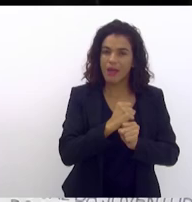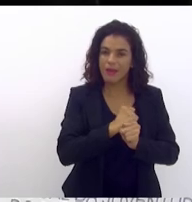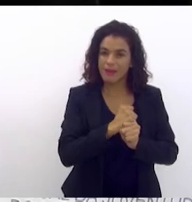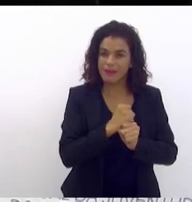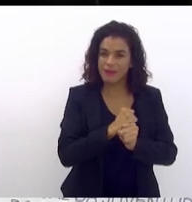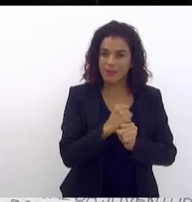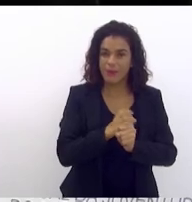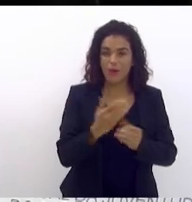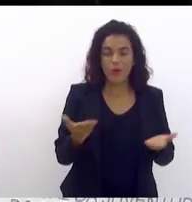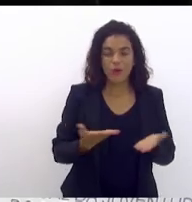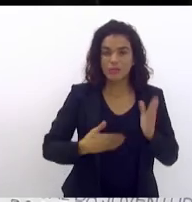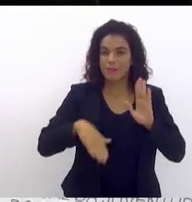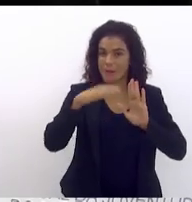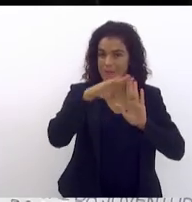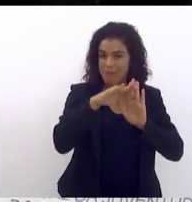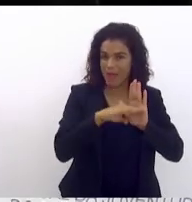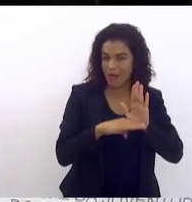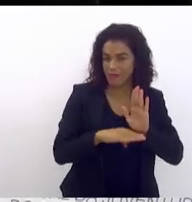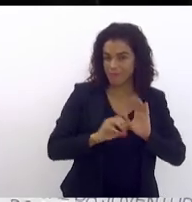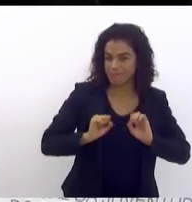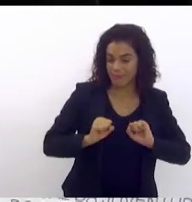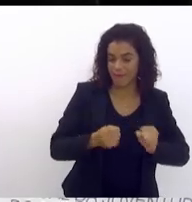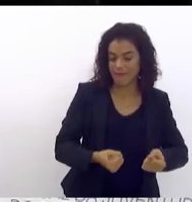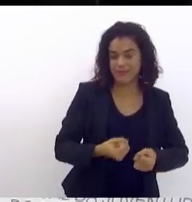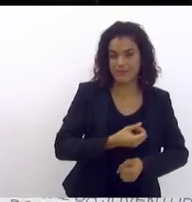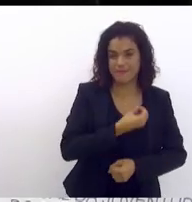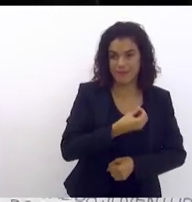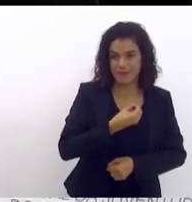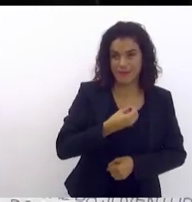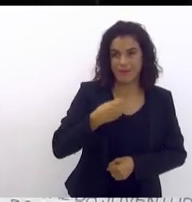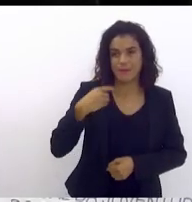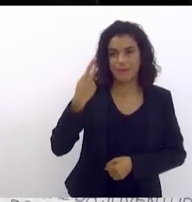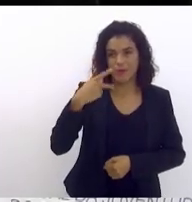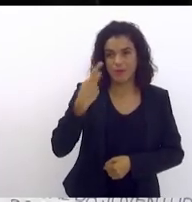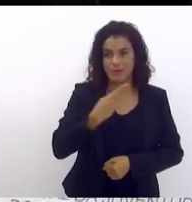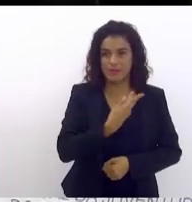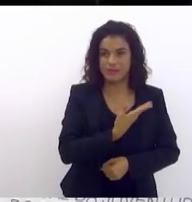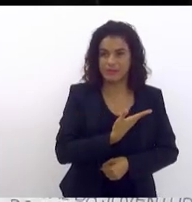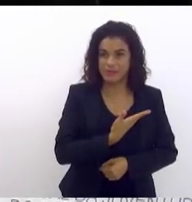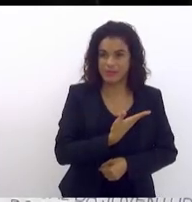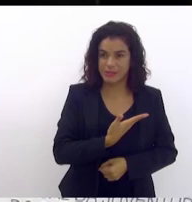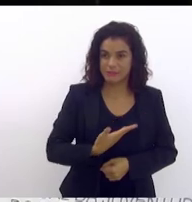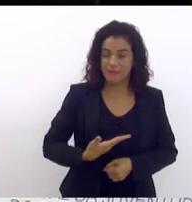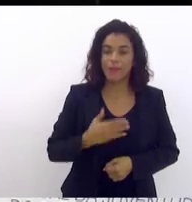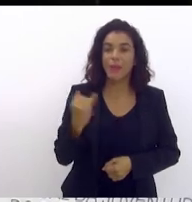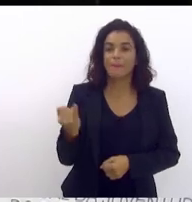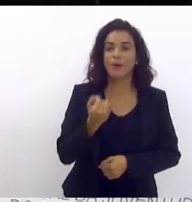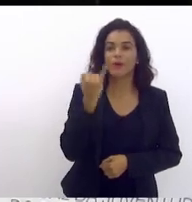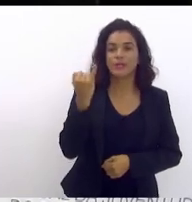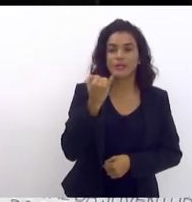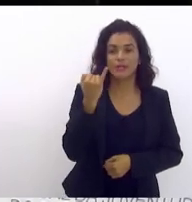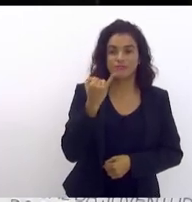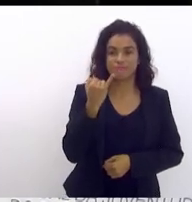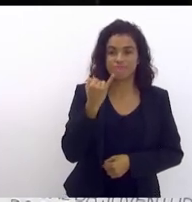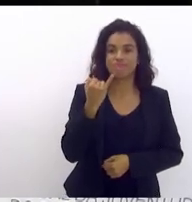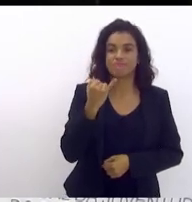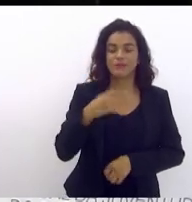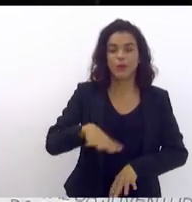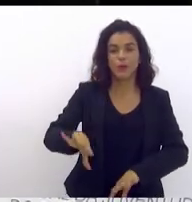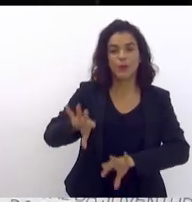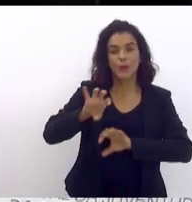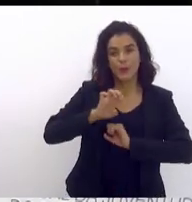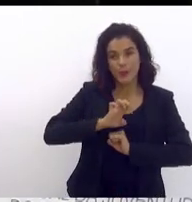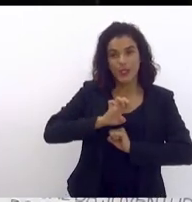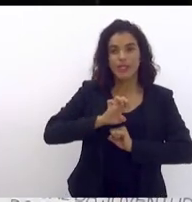e essa é a minha pauta de vida seja na política de criança adolescente ou seja de juventude a importância da interiorização das políticas do